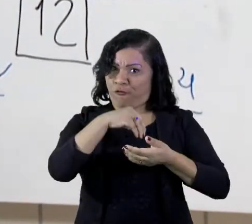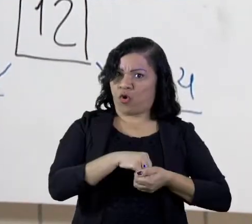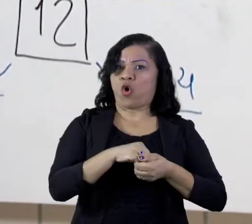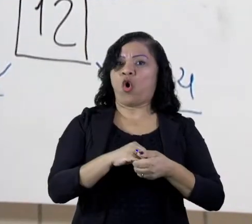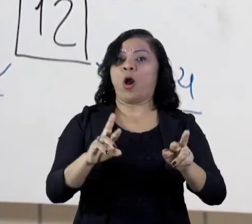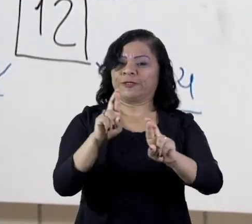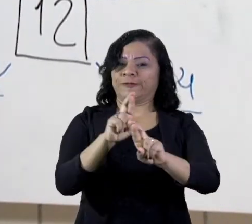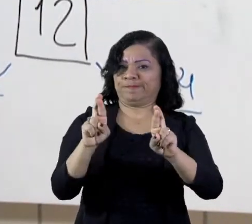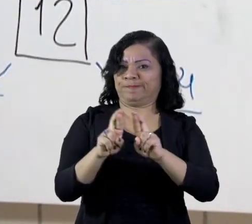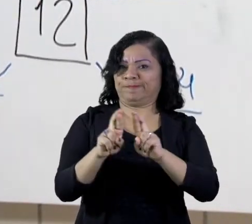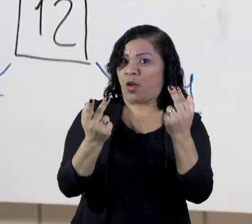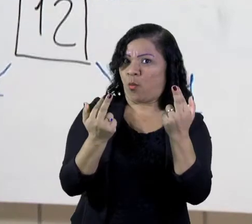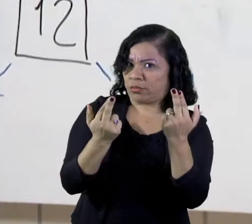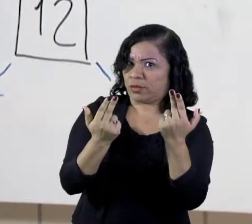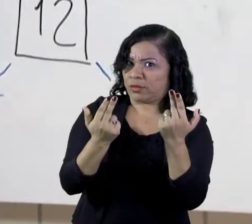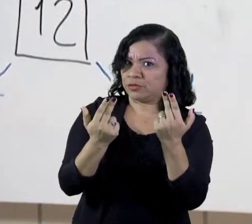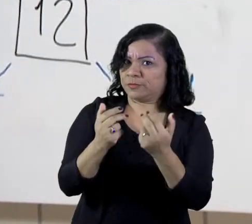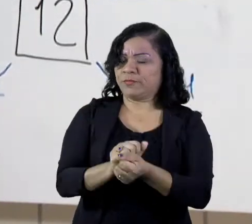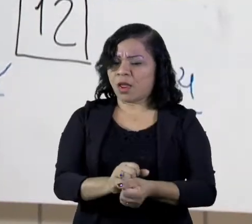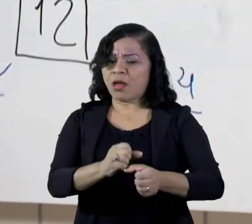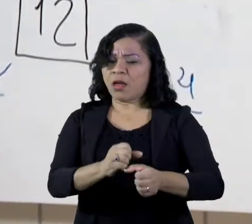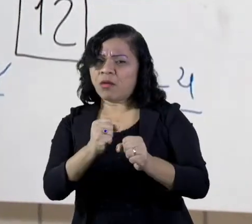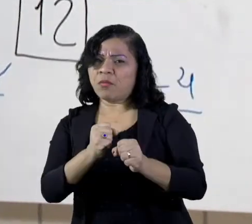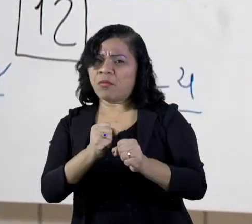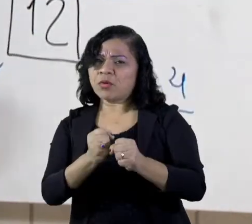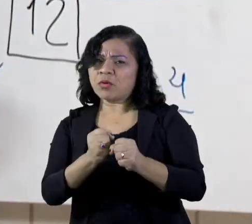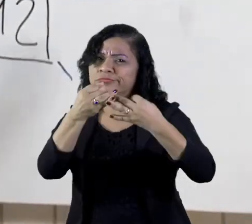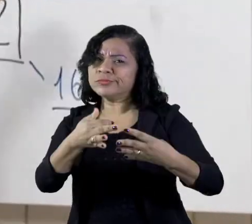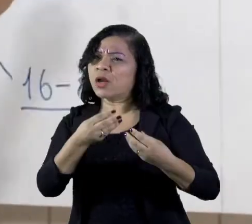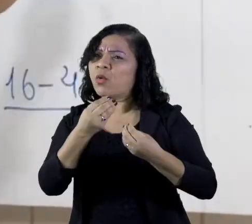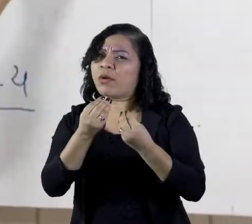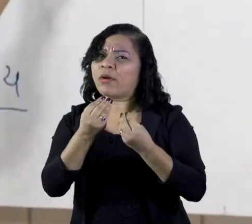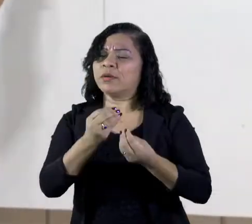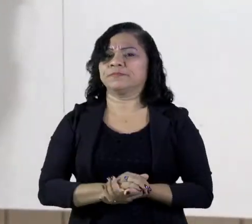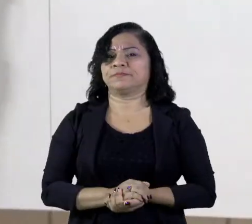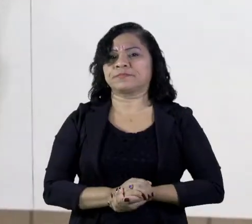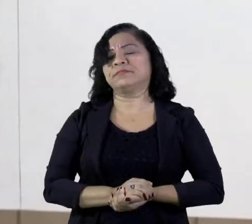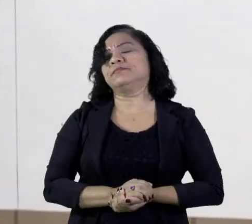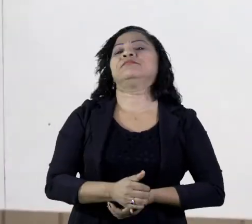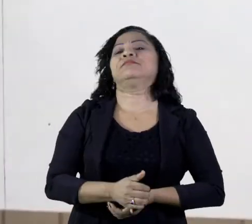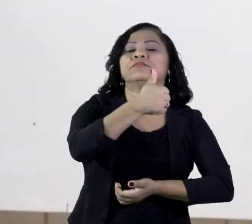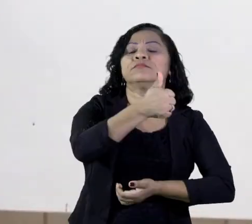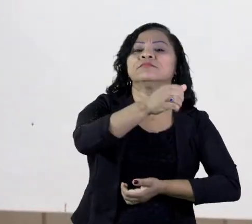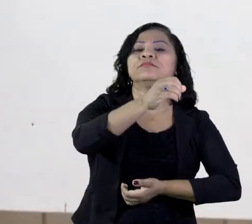de igualdade. Eu poderia dizer então que 10